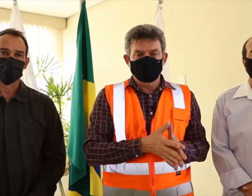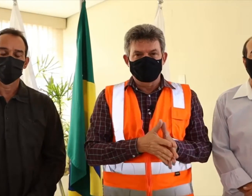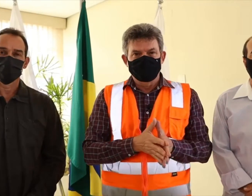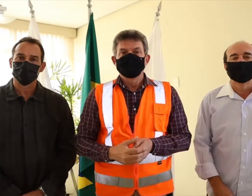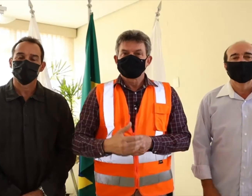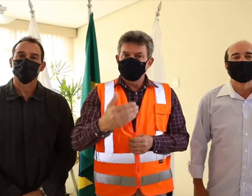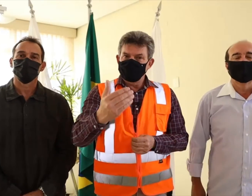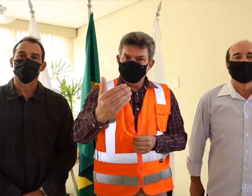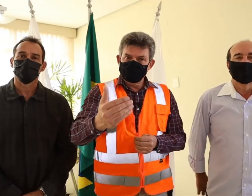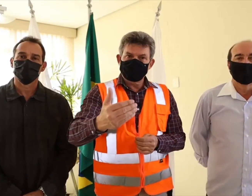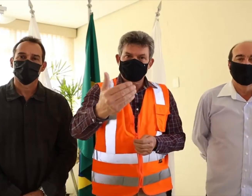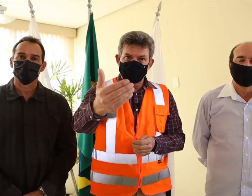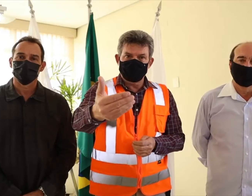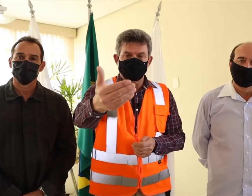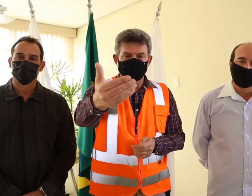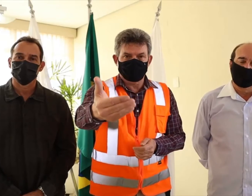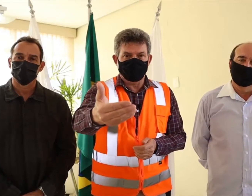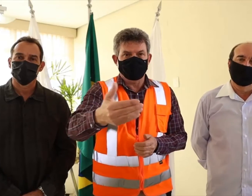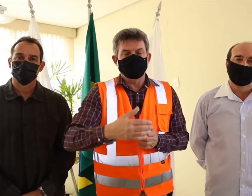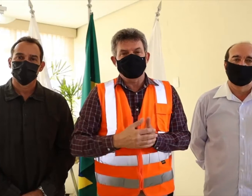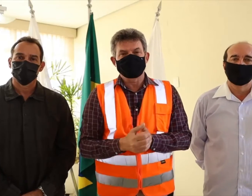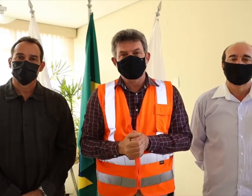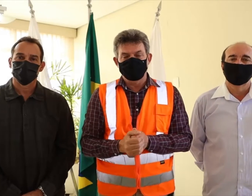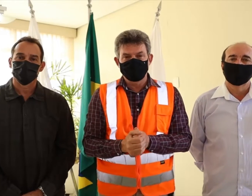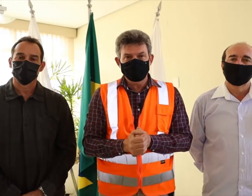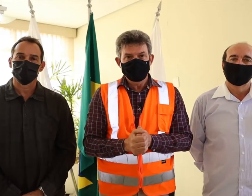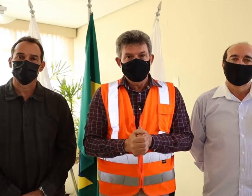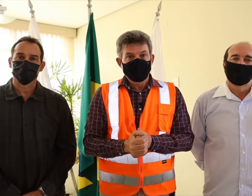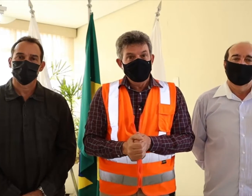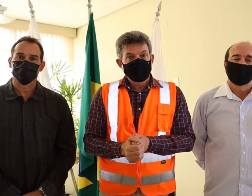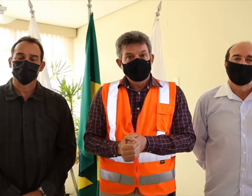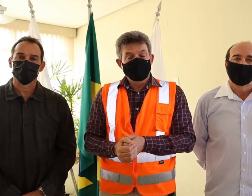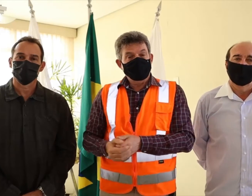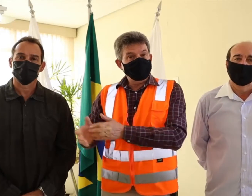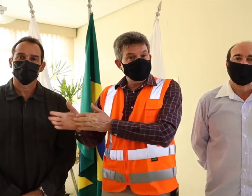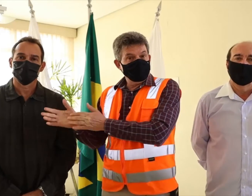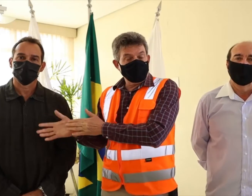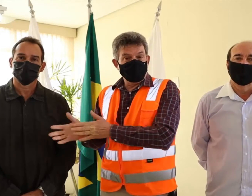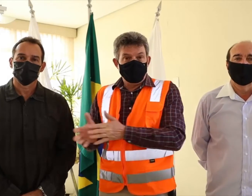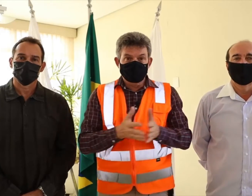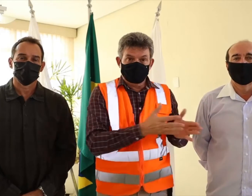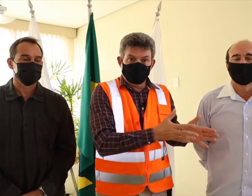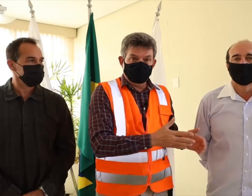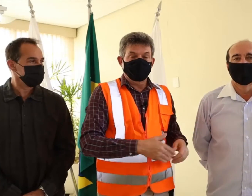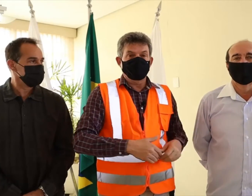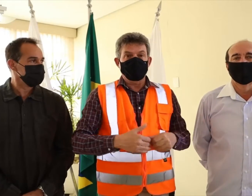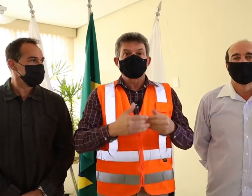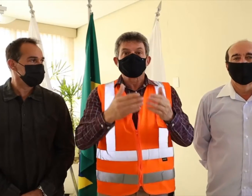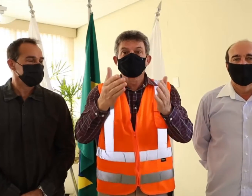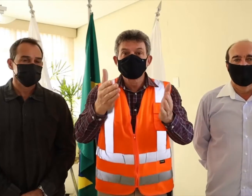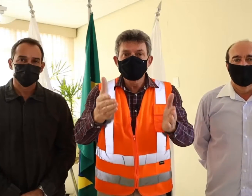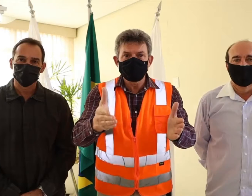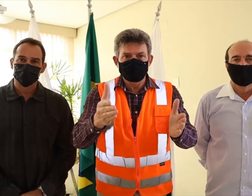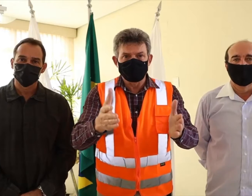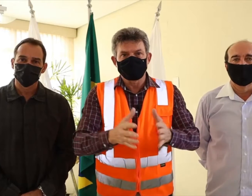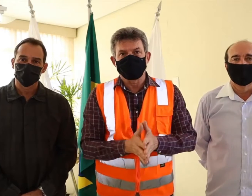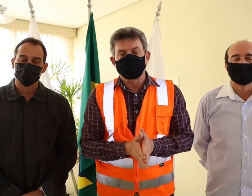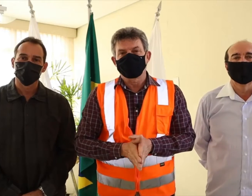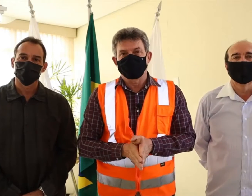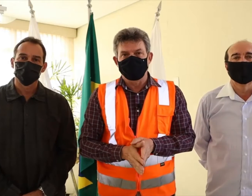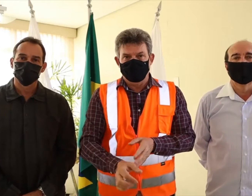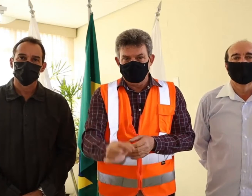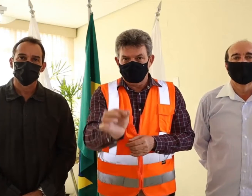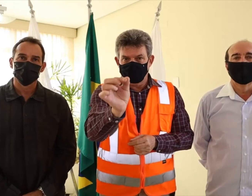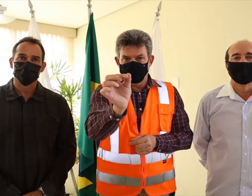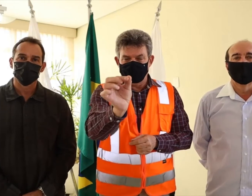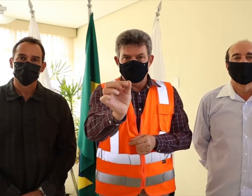dois vereadores. São recursos que chegam para ajudar na área de saúde. Agradecer o trabalho dos dois que fizeram junto ao